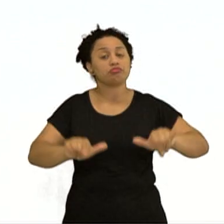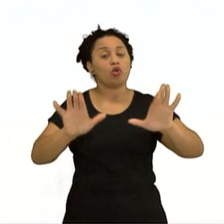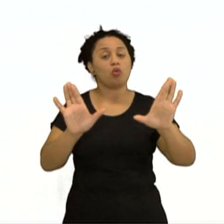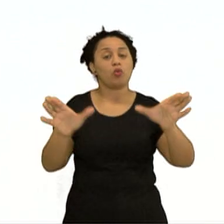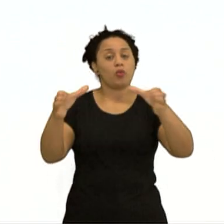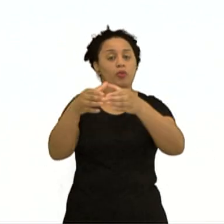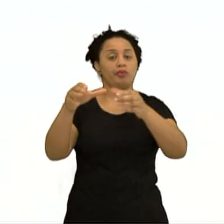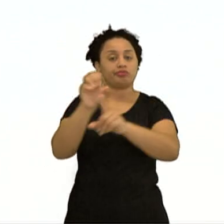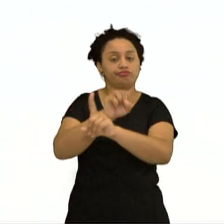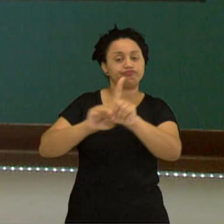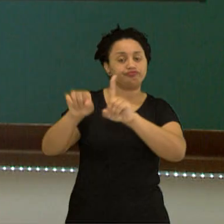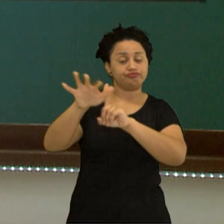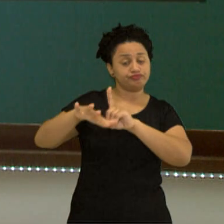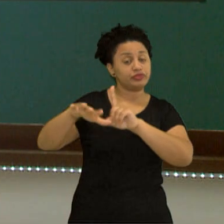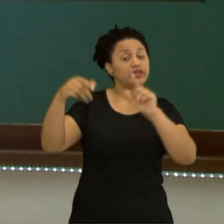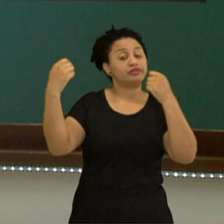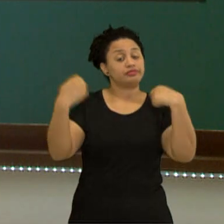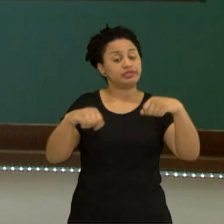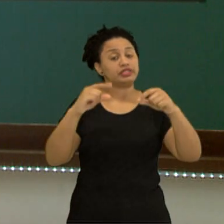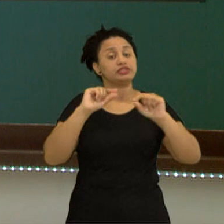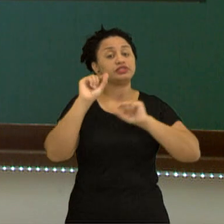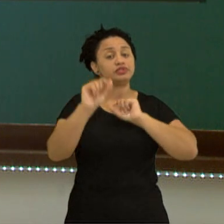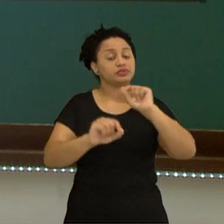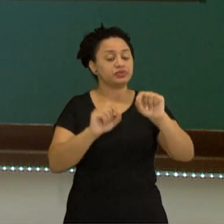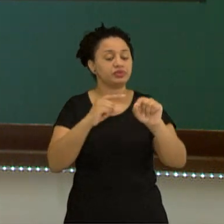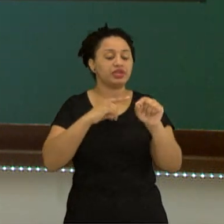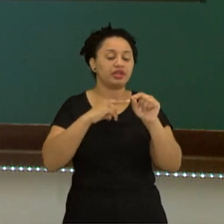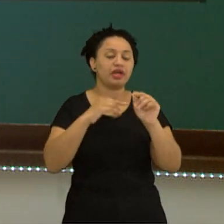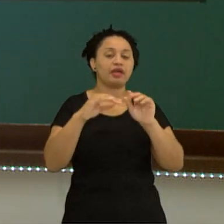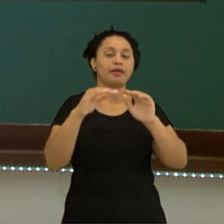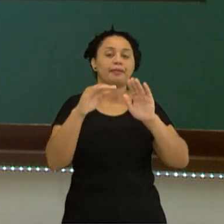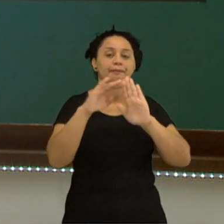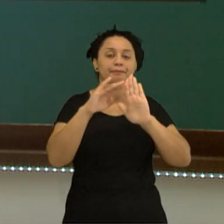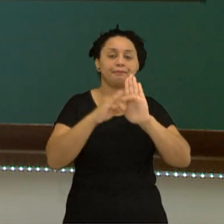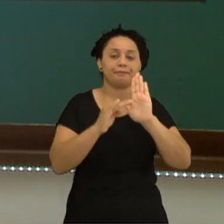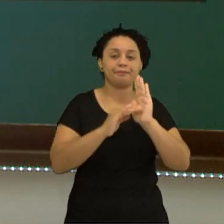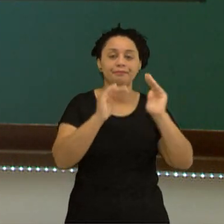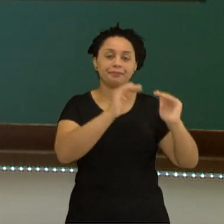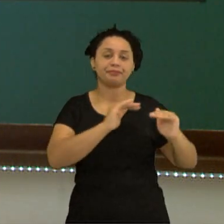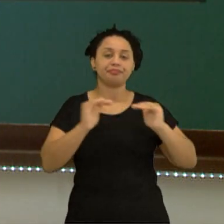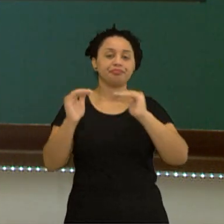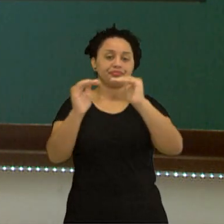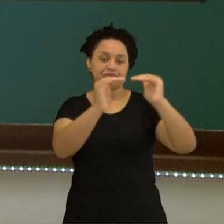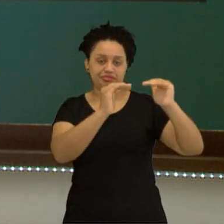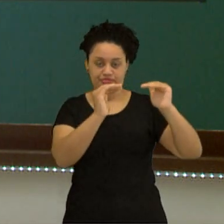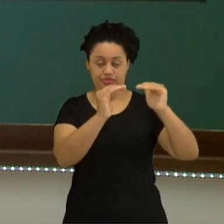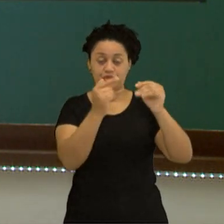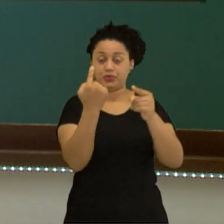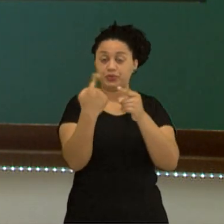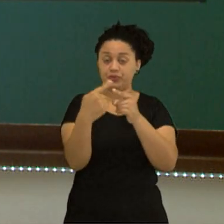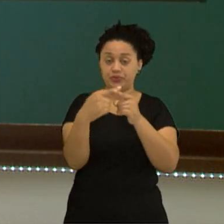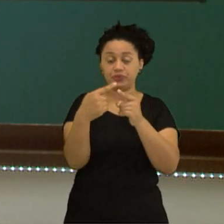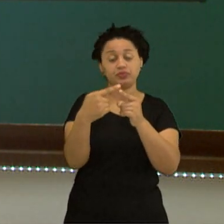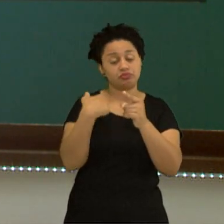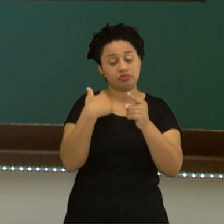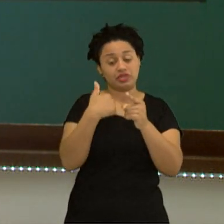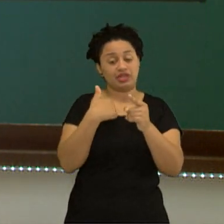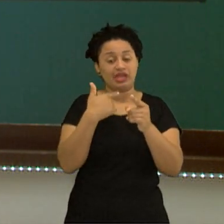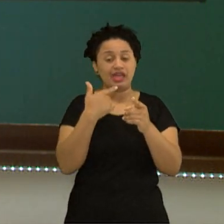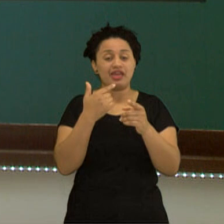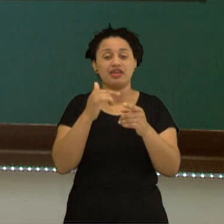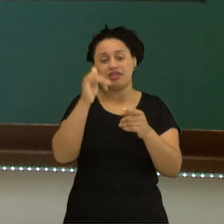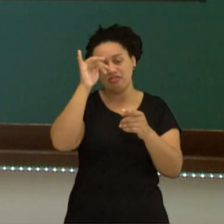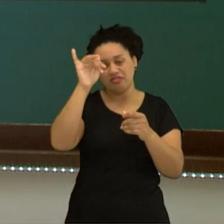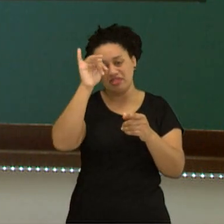uma sociedade, ele deve ter a norma padrão como norte. Por quê? Assim, evitam-se gírias